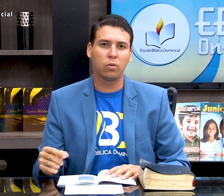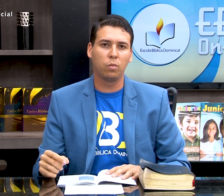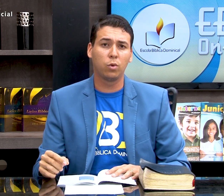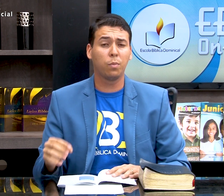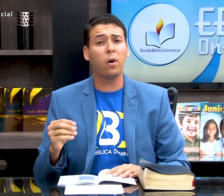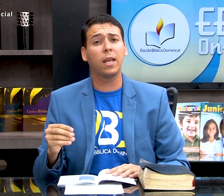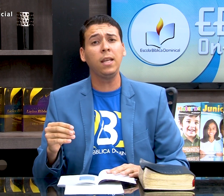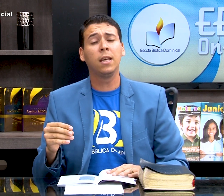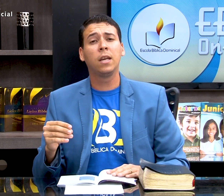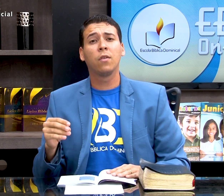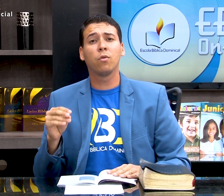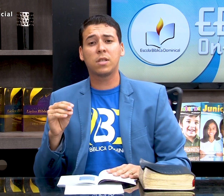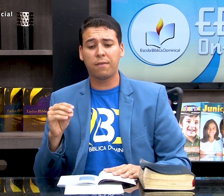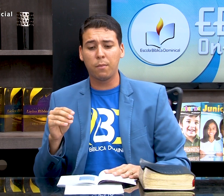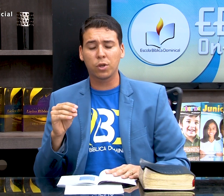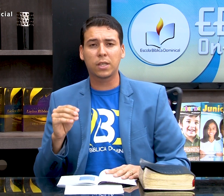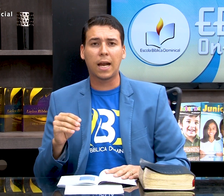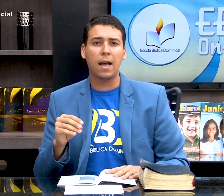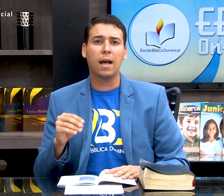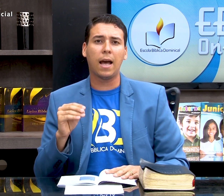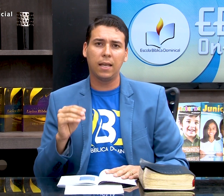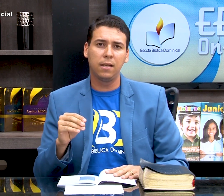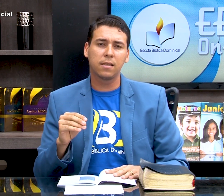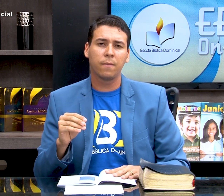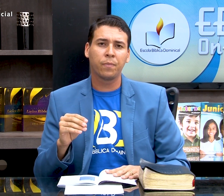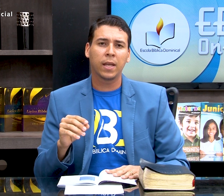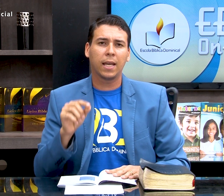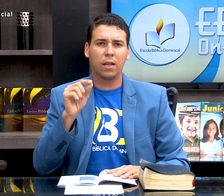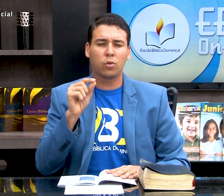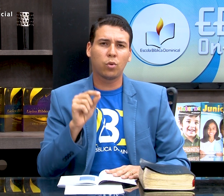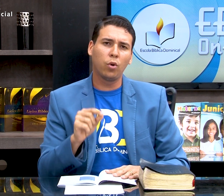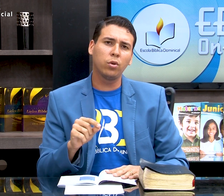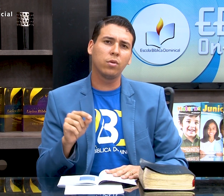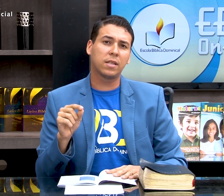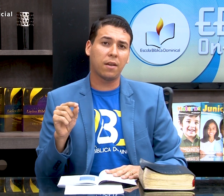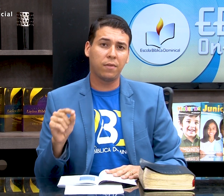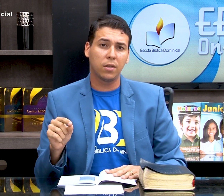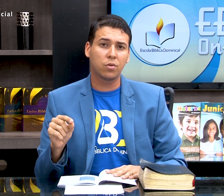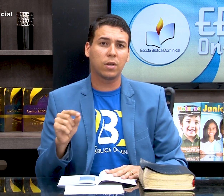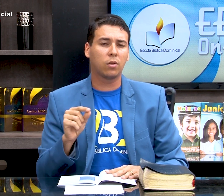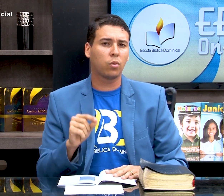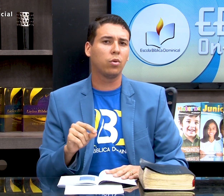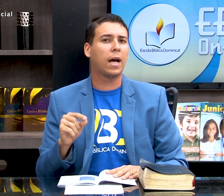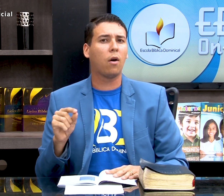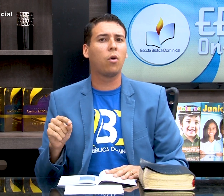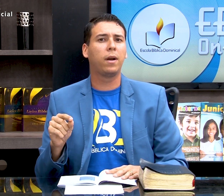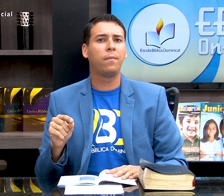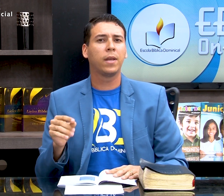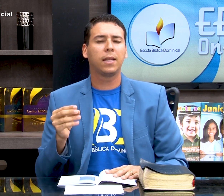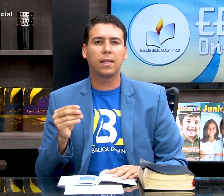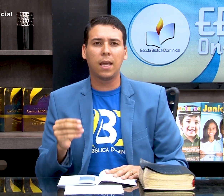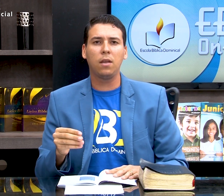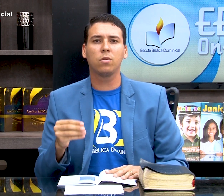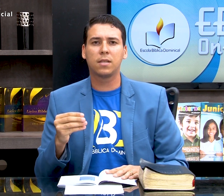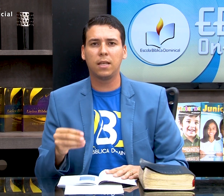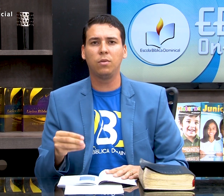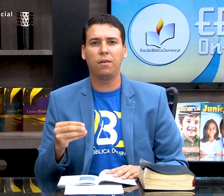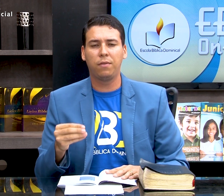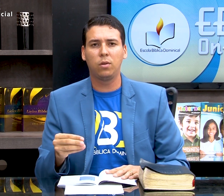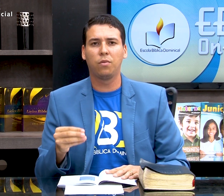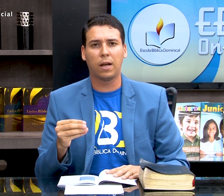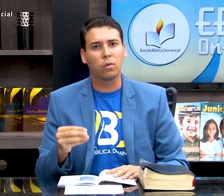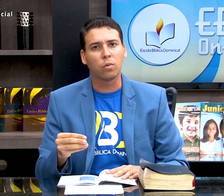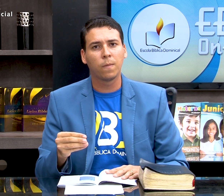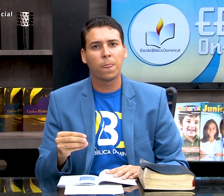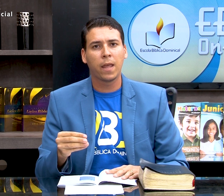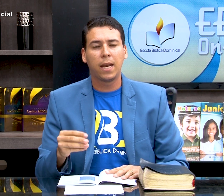espaço para todo mundo porém você vai mostrar a eles que todo o serviço que toda a obra tem o